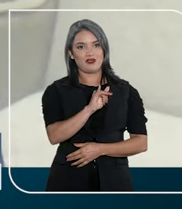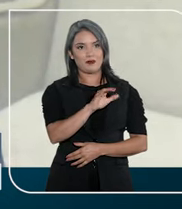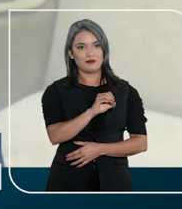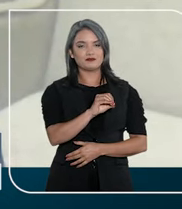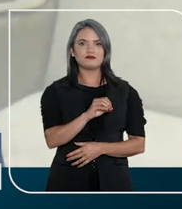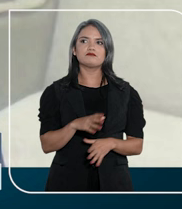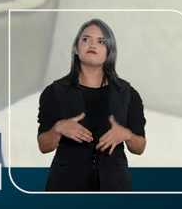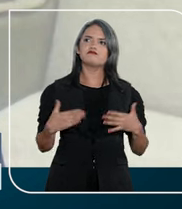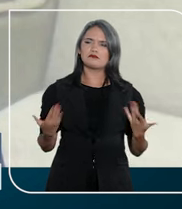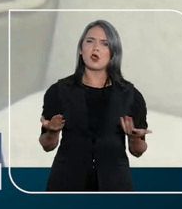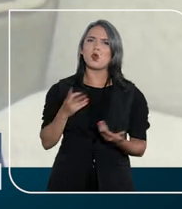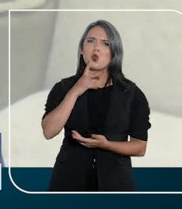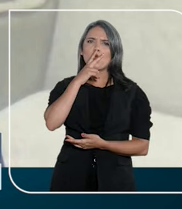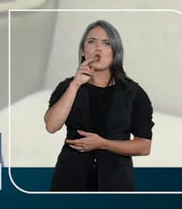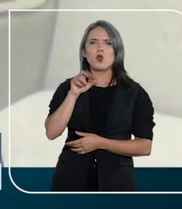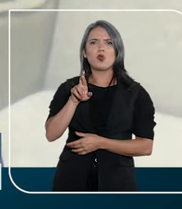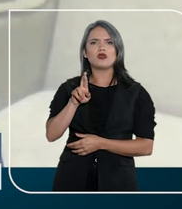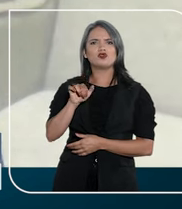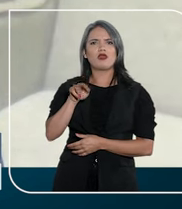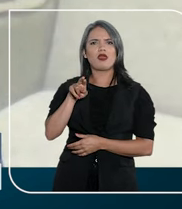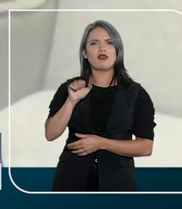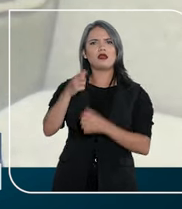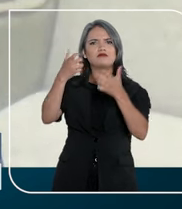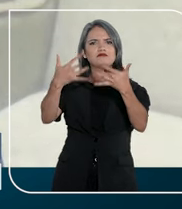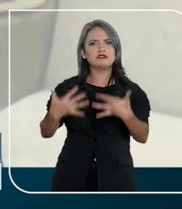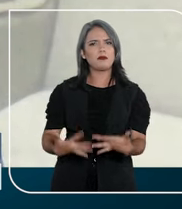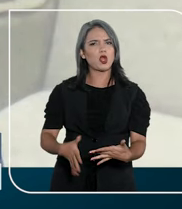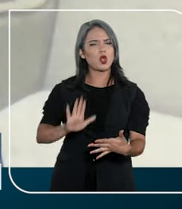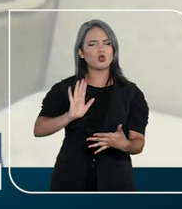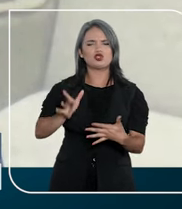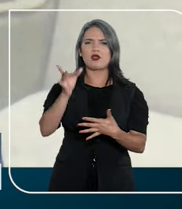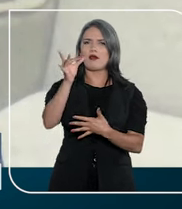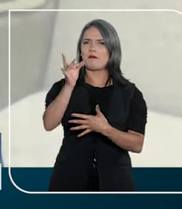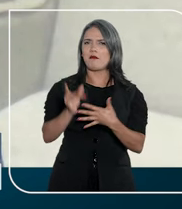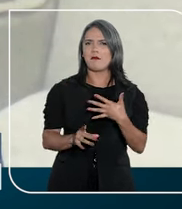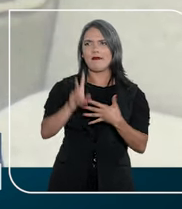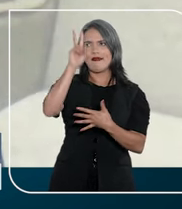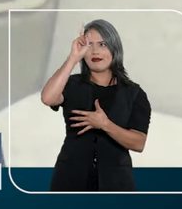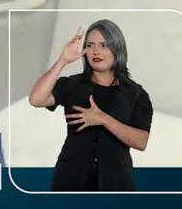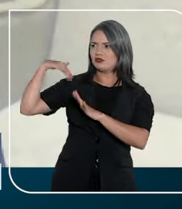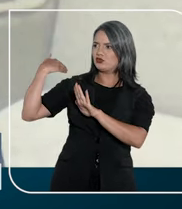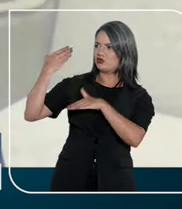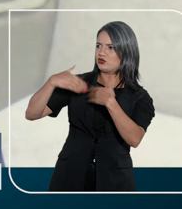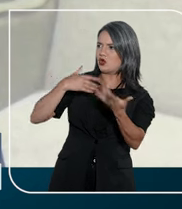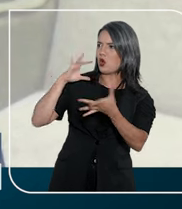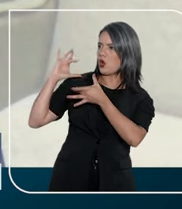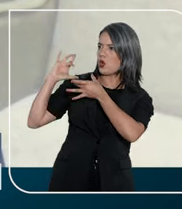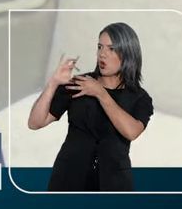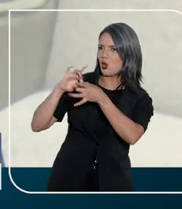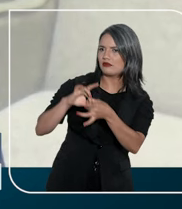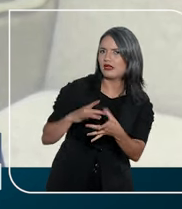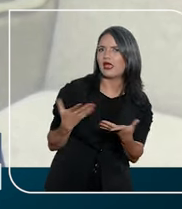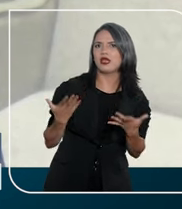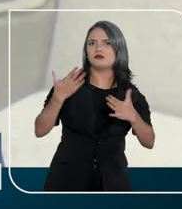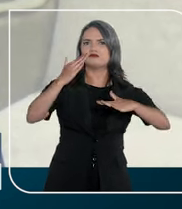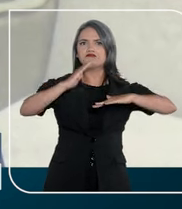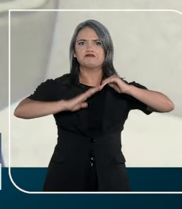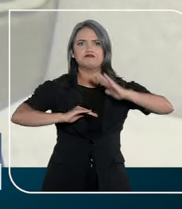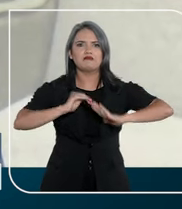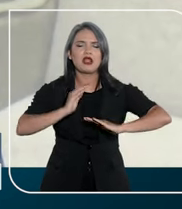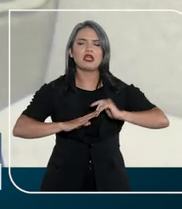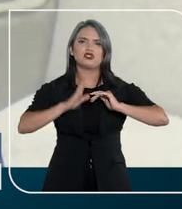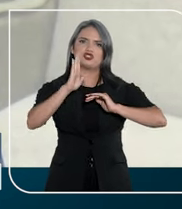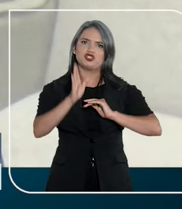bastante exaustivo assim, na apresentação dessa questão, seja do ponto de vista histórico, do ponto de vista teórico e do ponto de vista prático, né? Não tenho